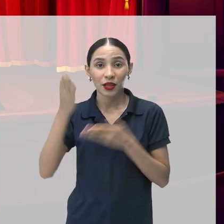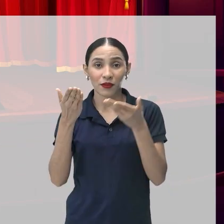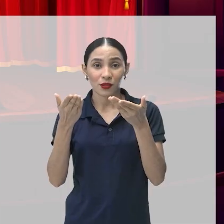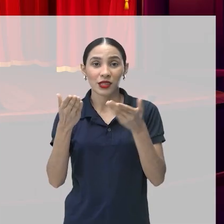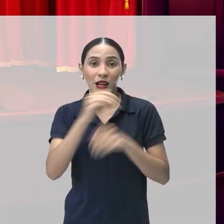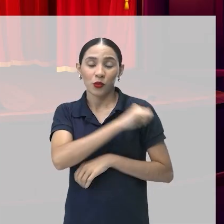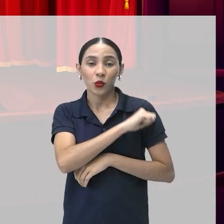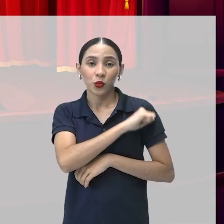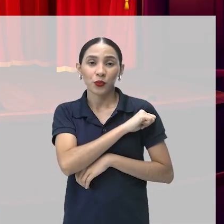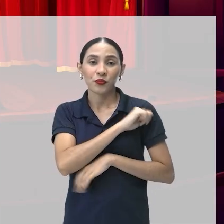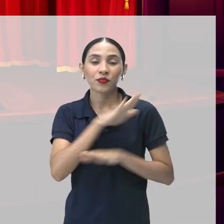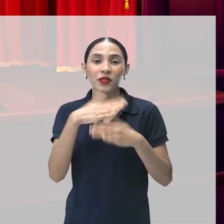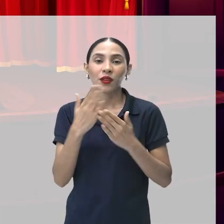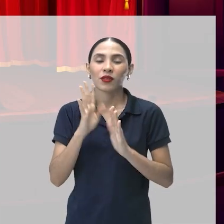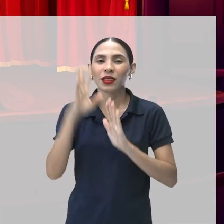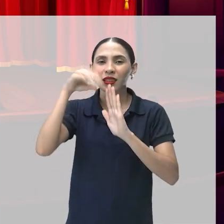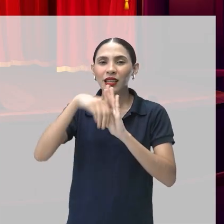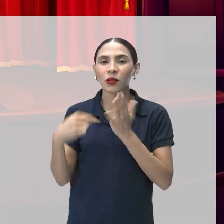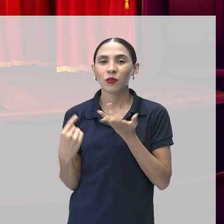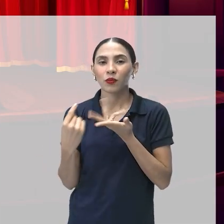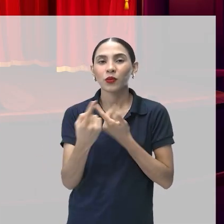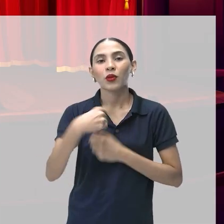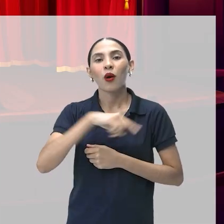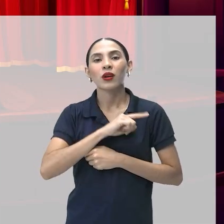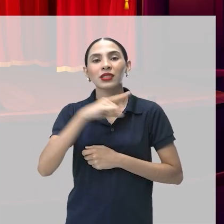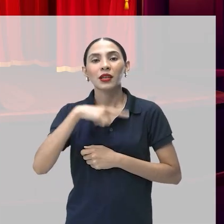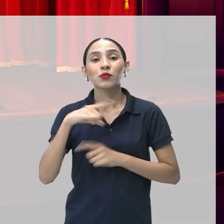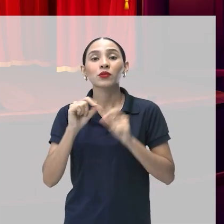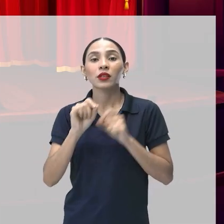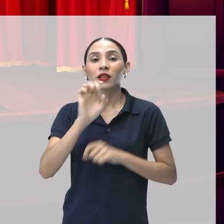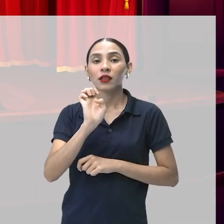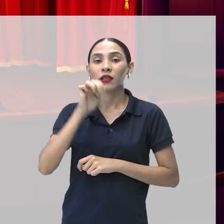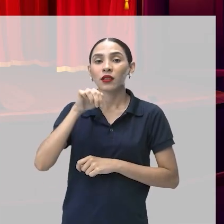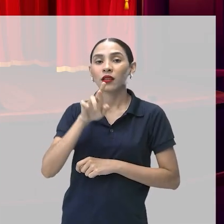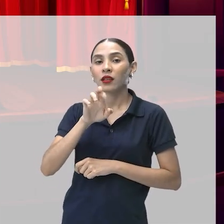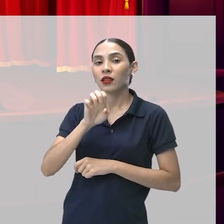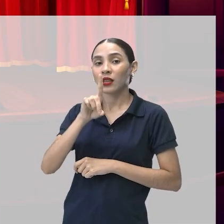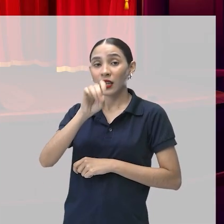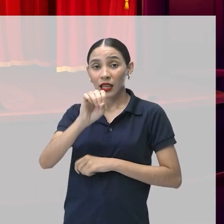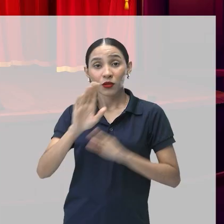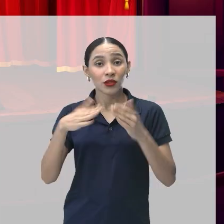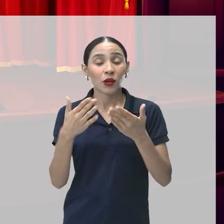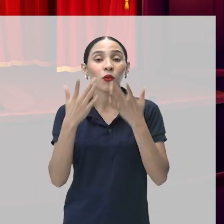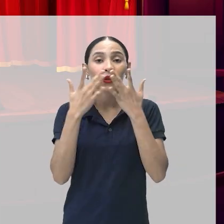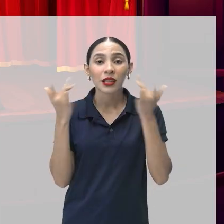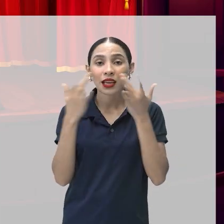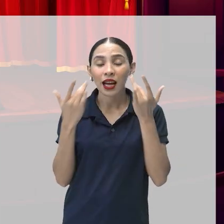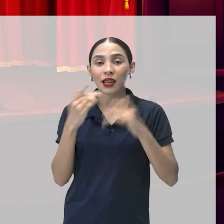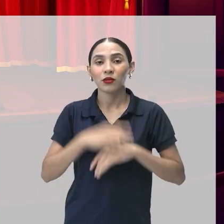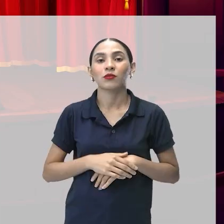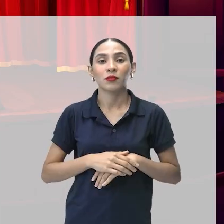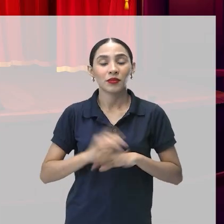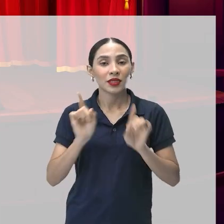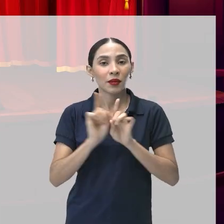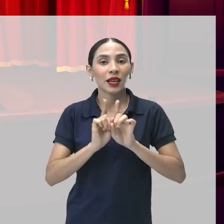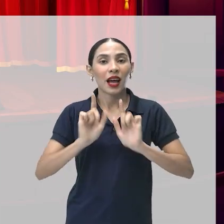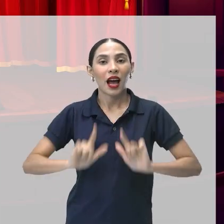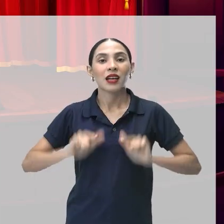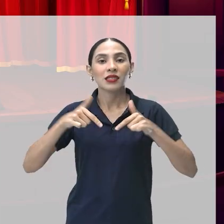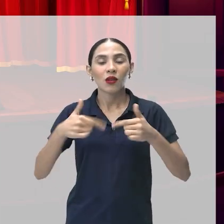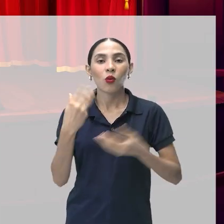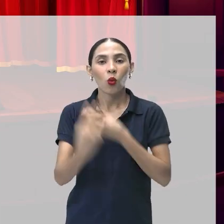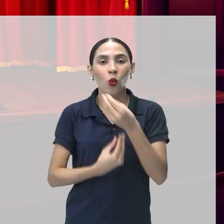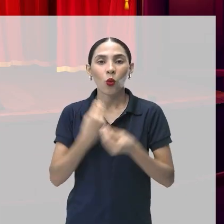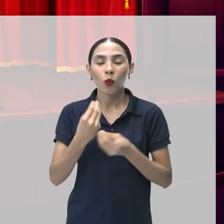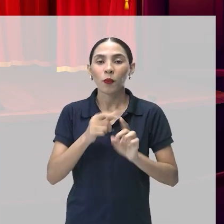vocês. Então, dentro disso nós temos o quê? Um enredo. E o teatro, ele é movido,